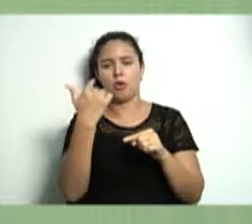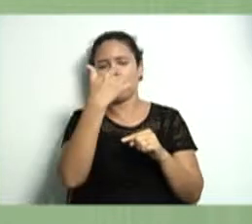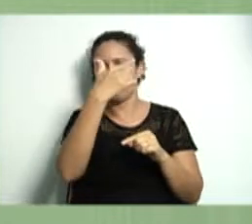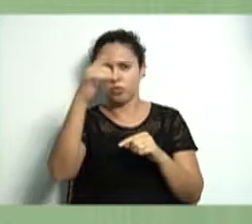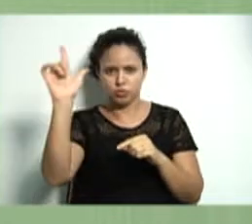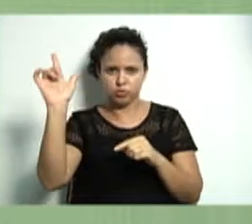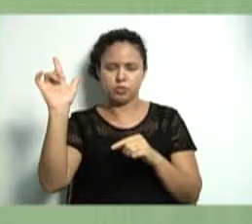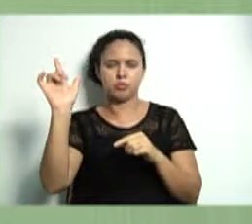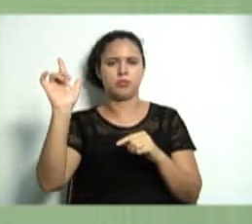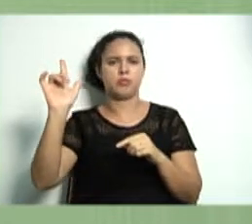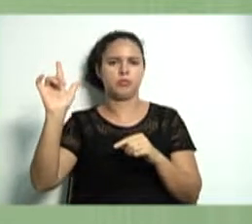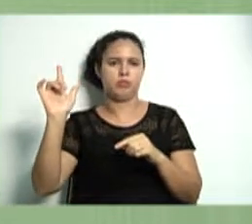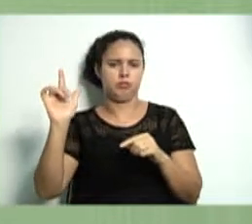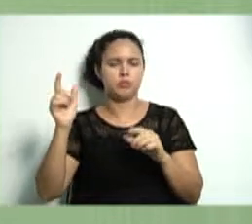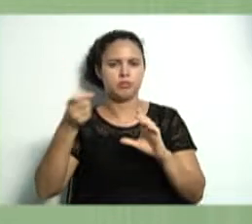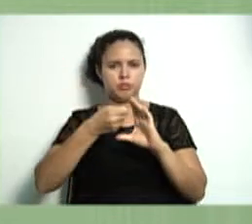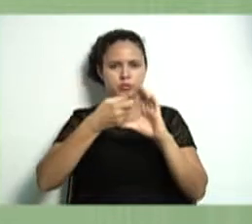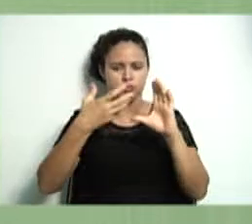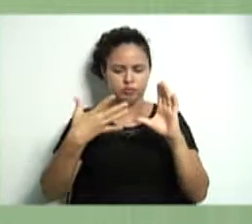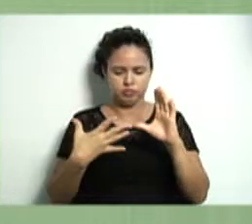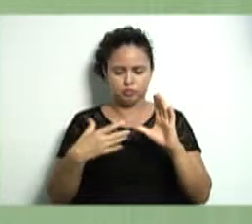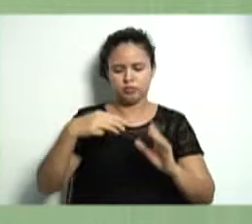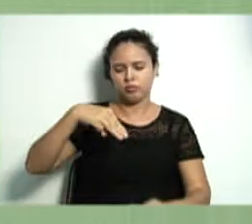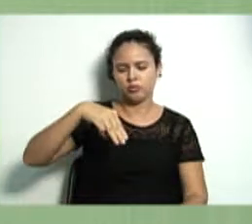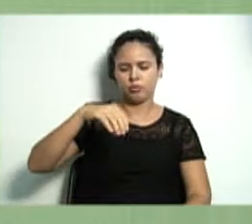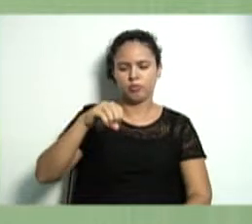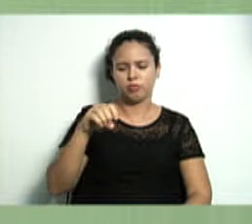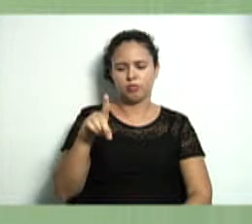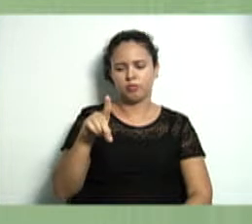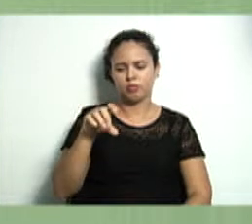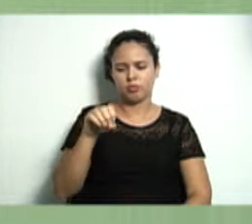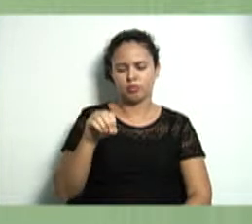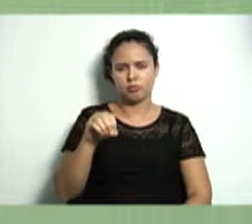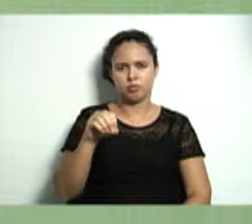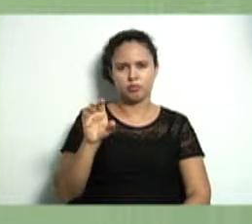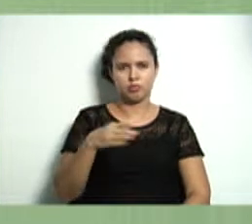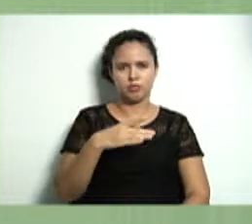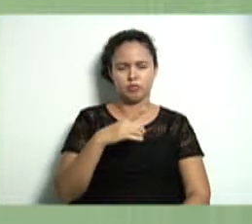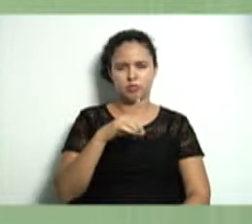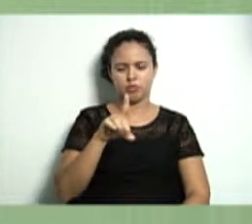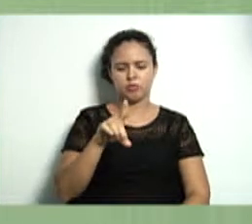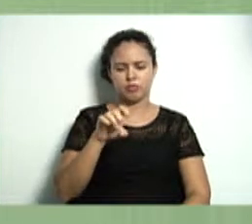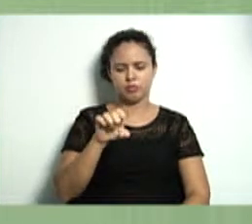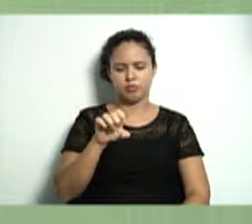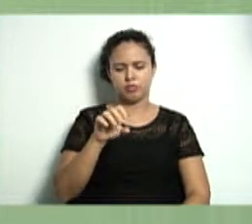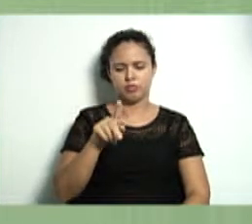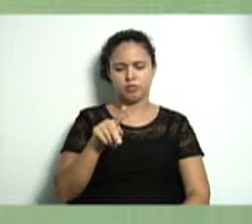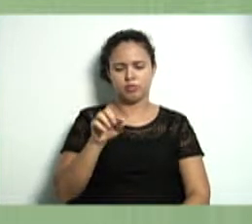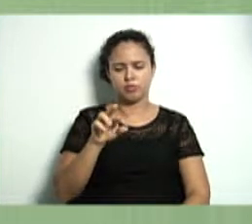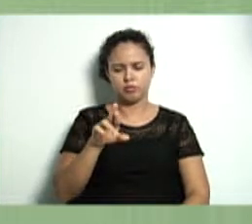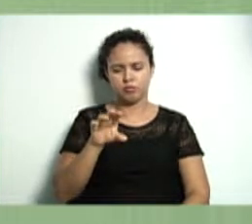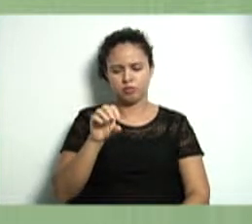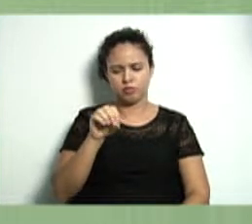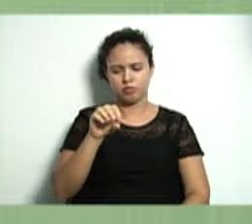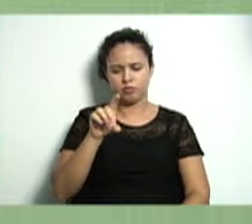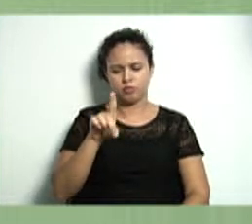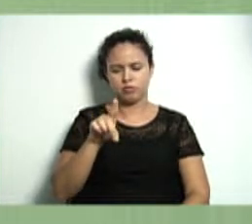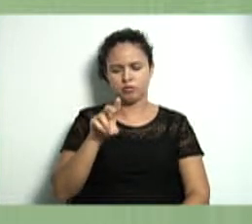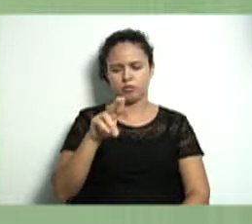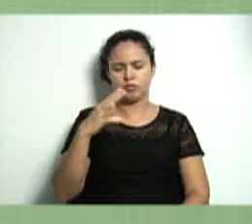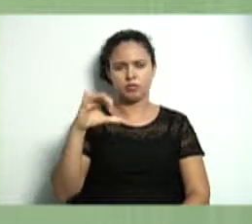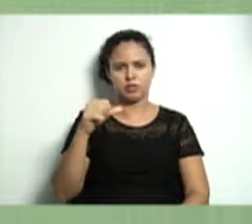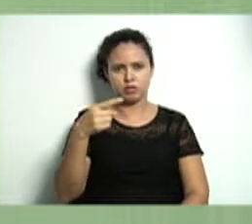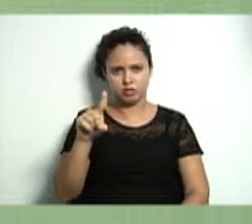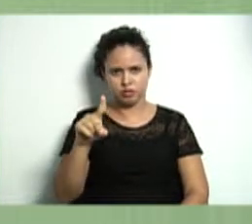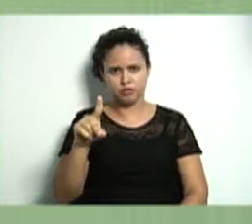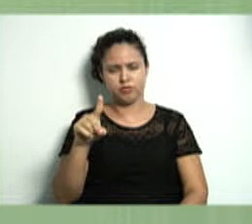matérias-primas, mas esse aqui não é característica do modo de produção, não. Quem foi de letra A, está correto, acertou, é